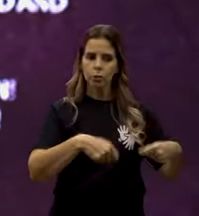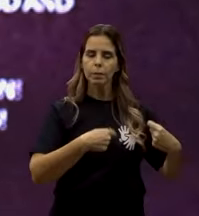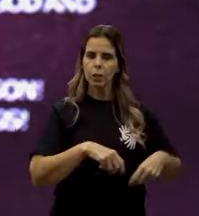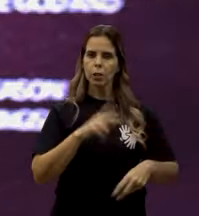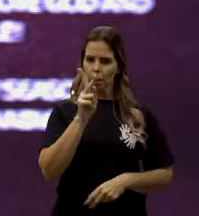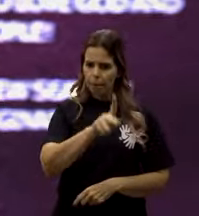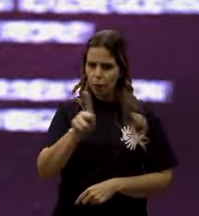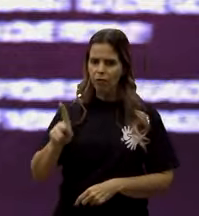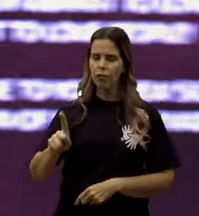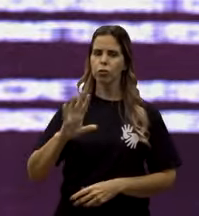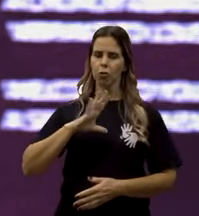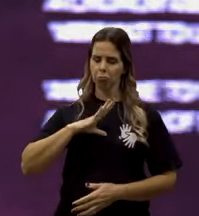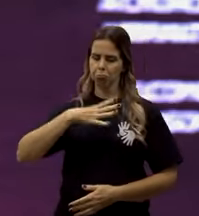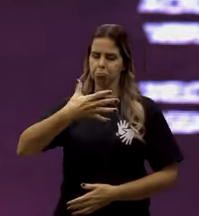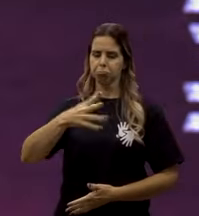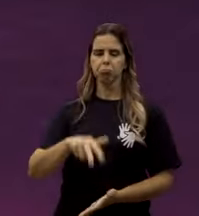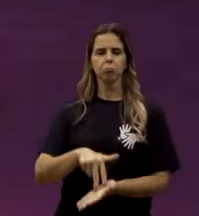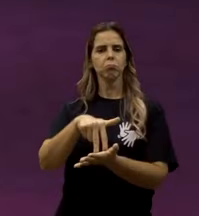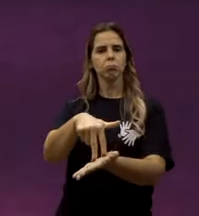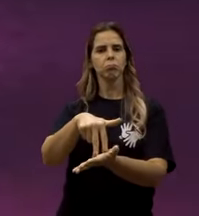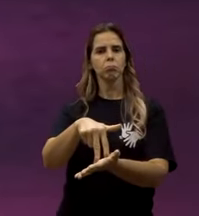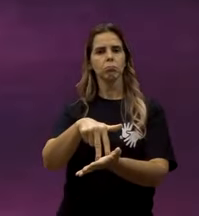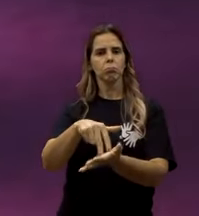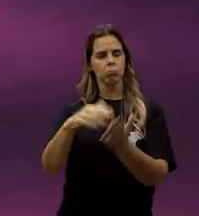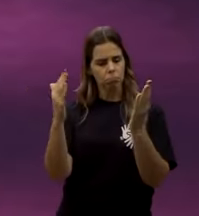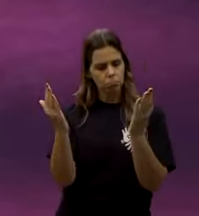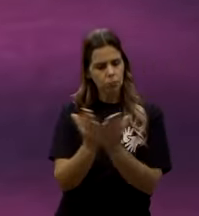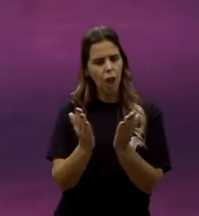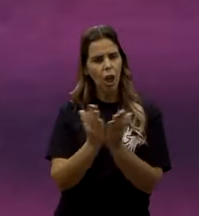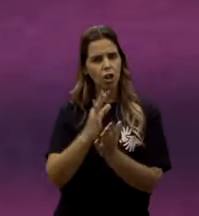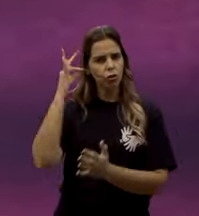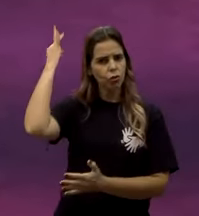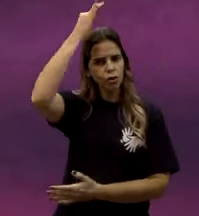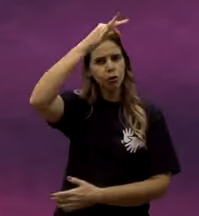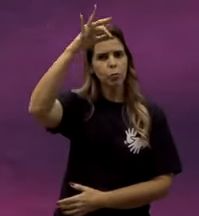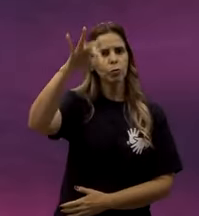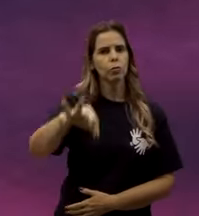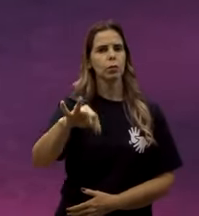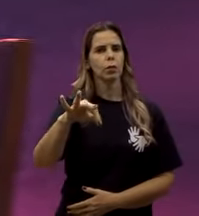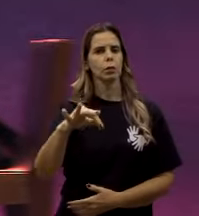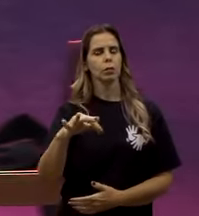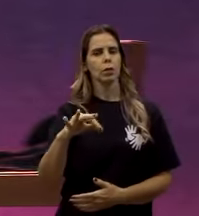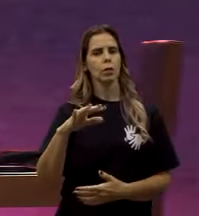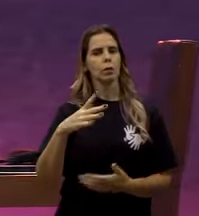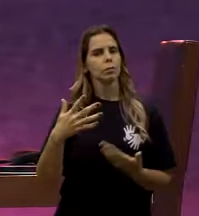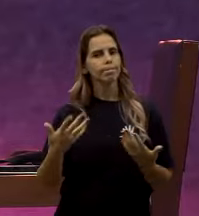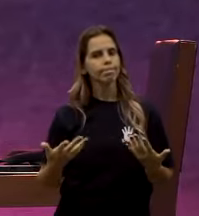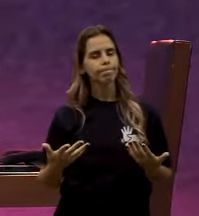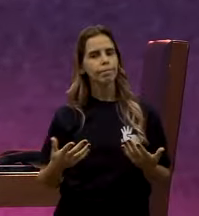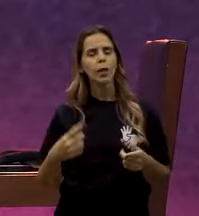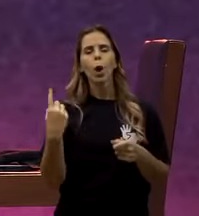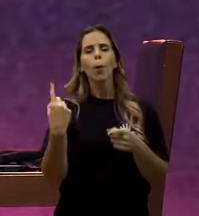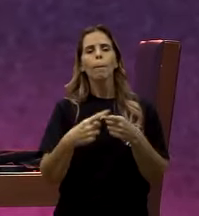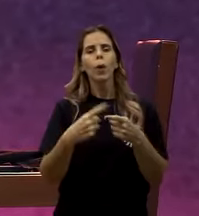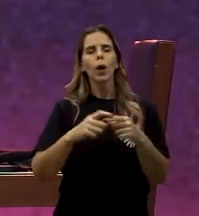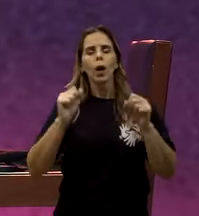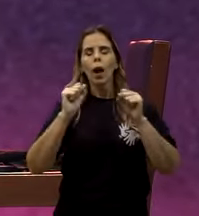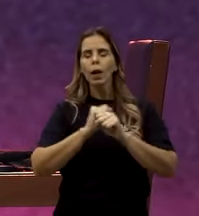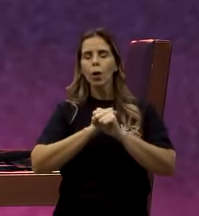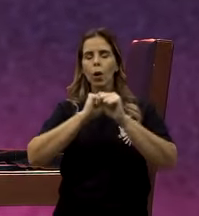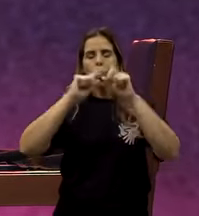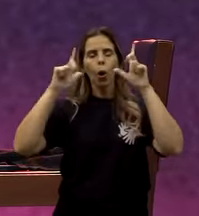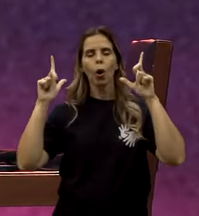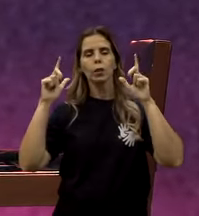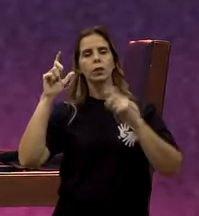de propósito e vamos embora você nasceu para quê Qual é o teu propósito Por que que você acorda segunda-feira o que que eu tenho que evitar vamos